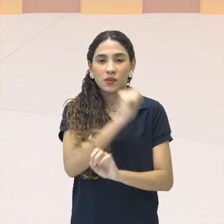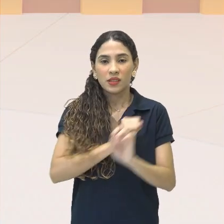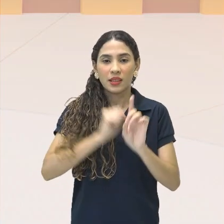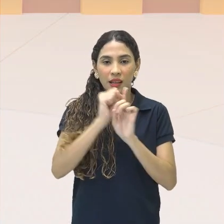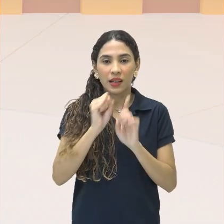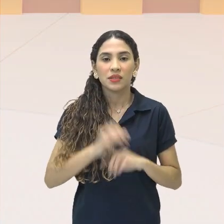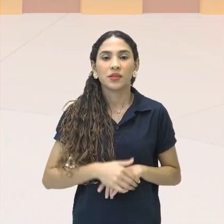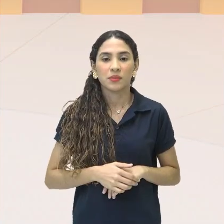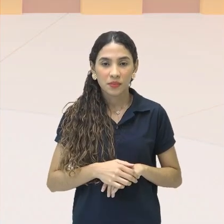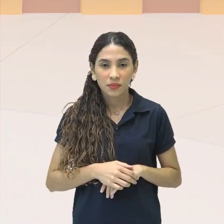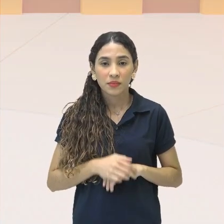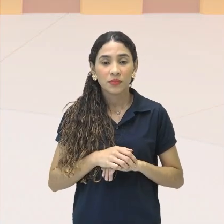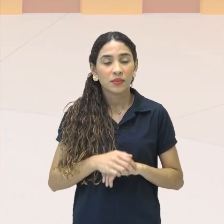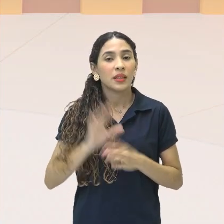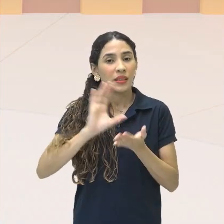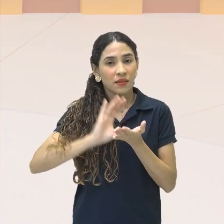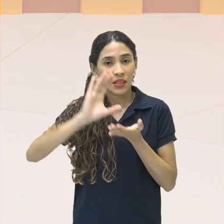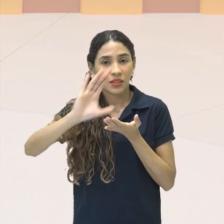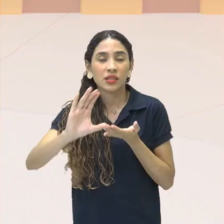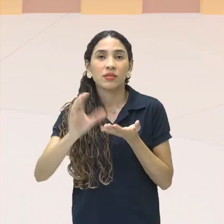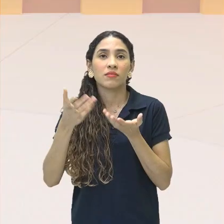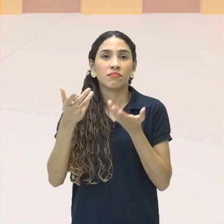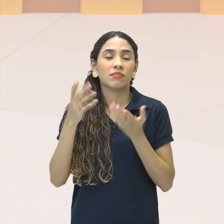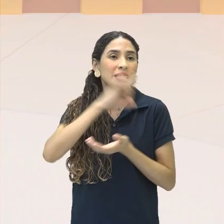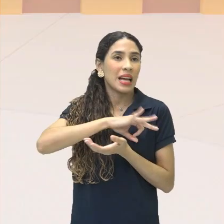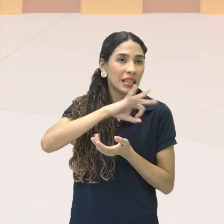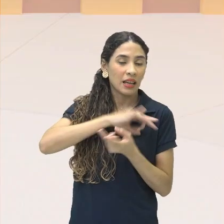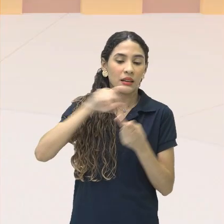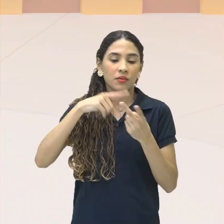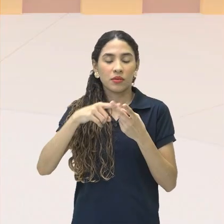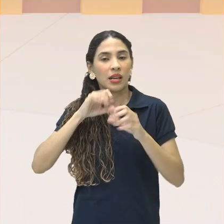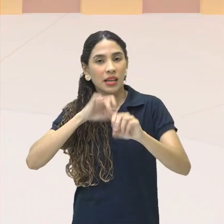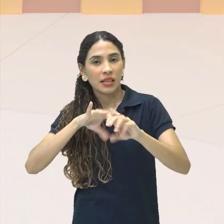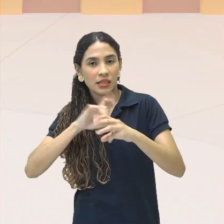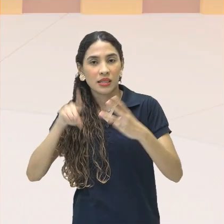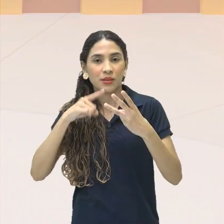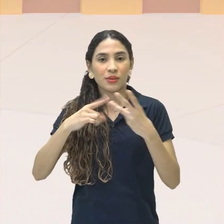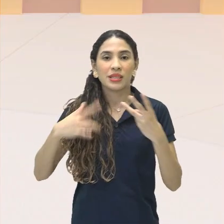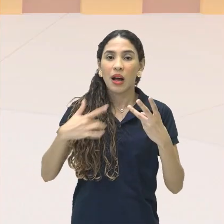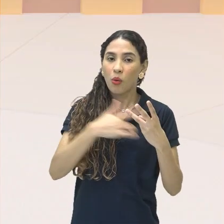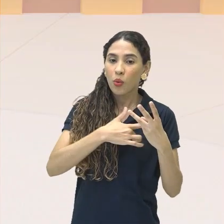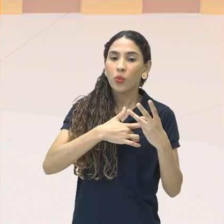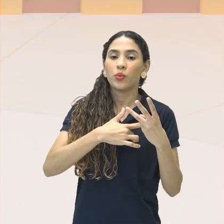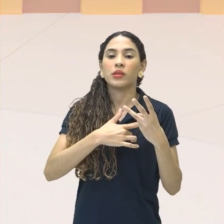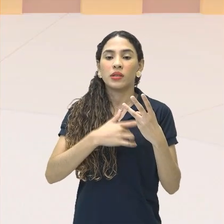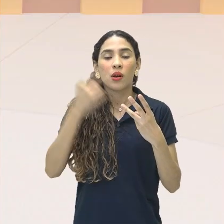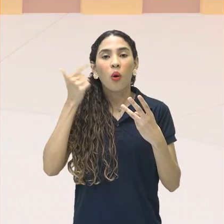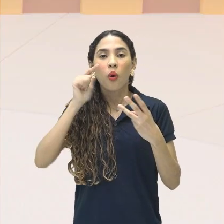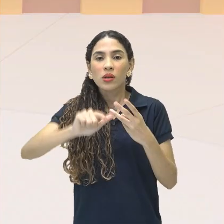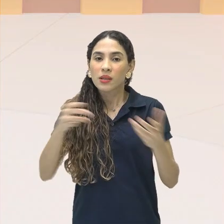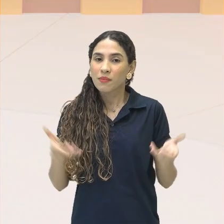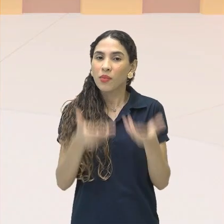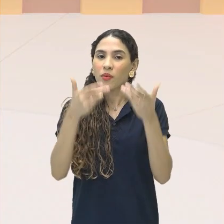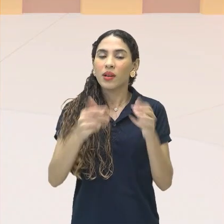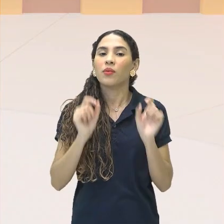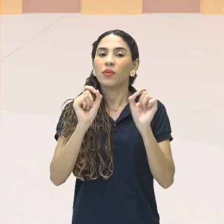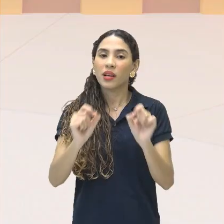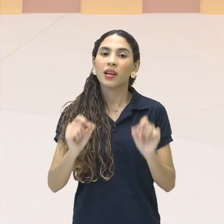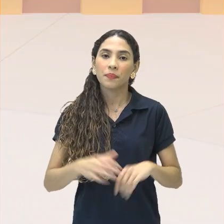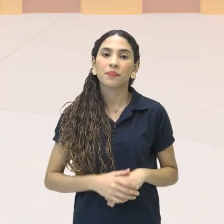sociedade. Investir em troca de salário, de educação, saúde, né? Para que possa promover,